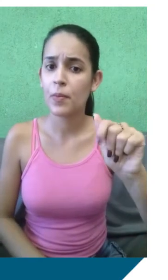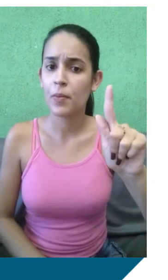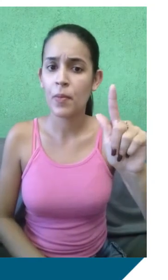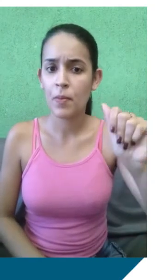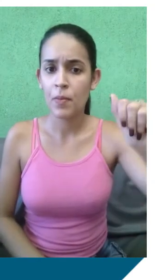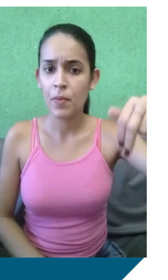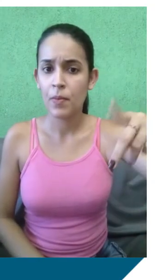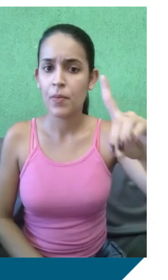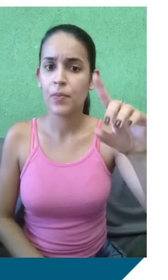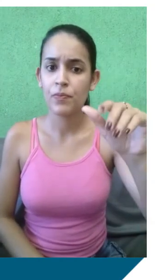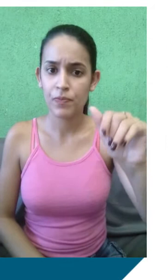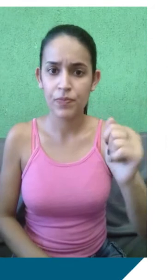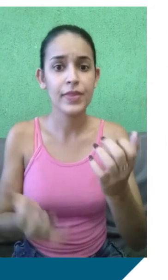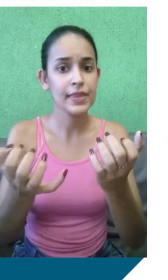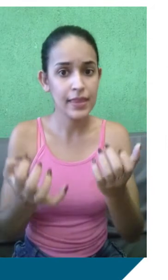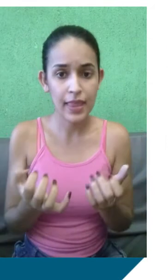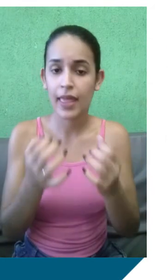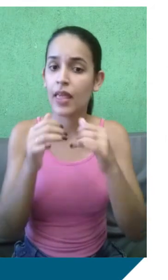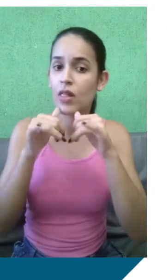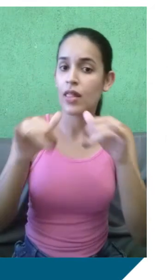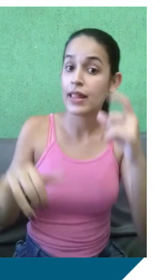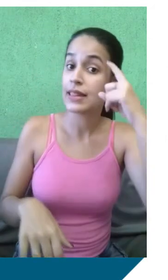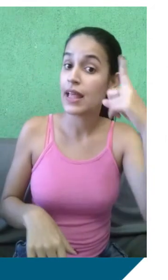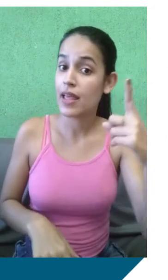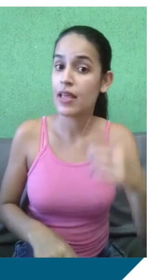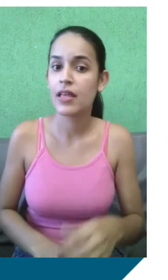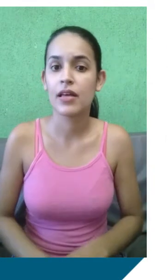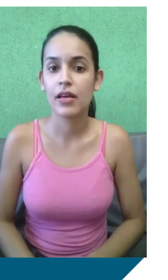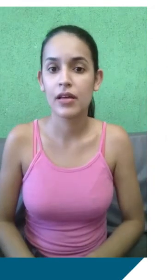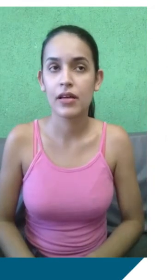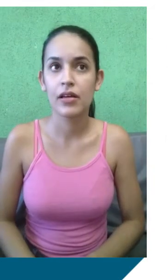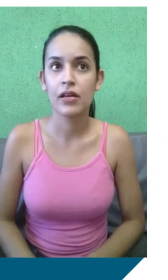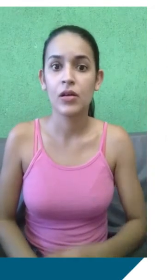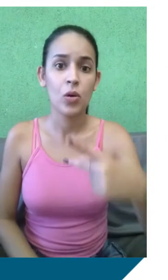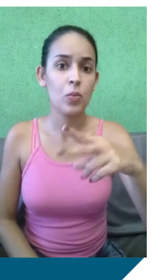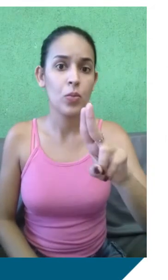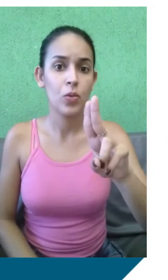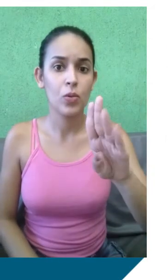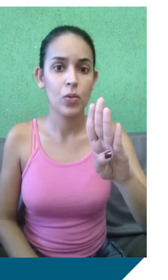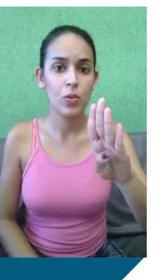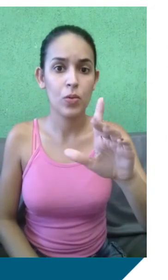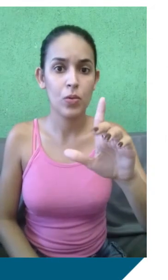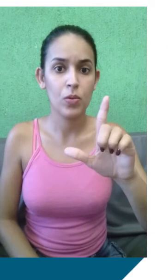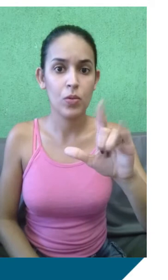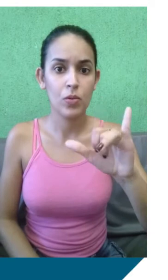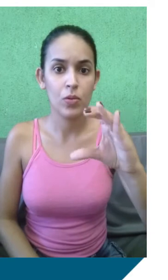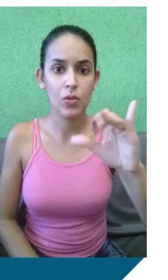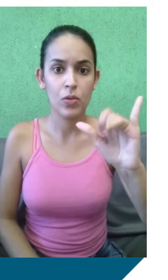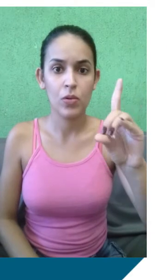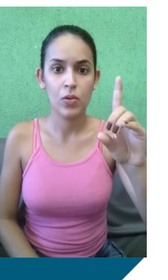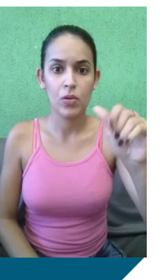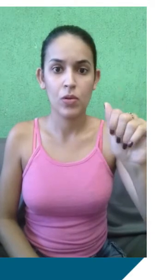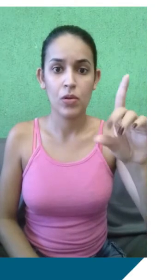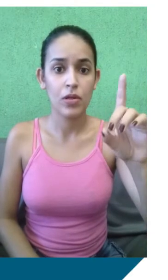atividade associada à disseminação de ideias, a publicidade já não é. E, de qualquer